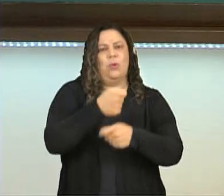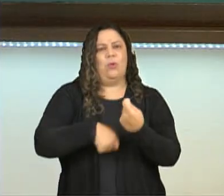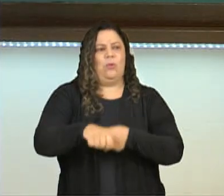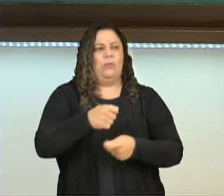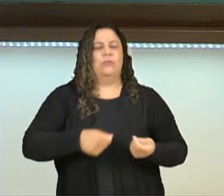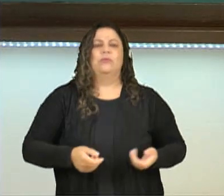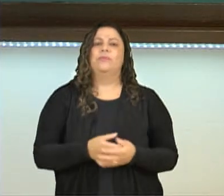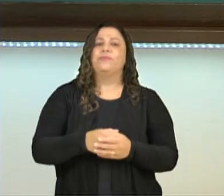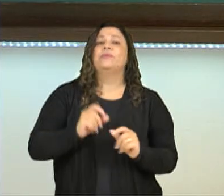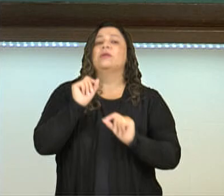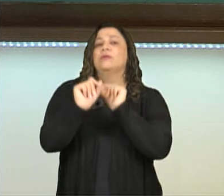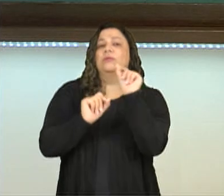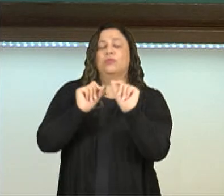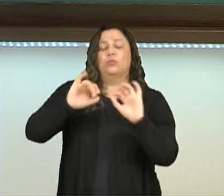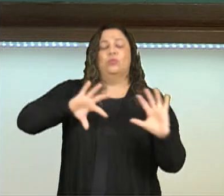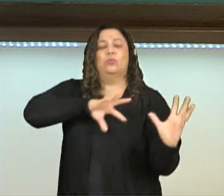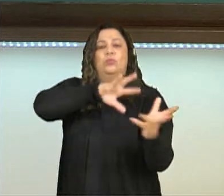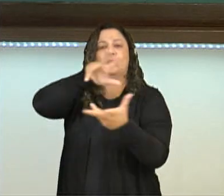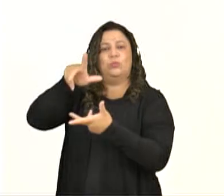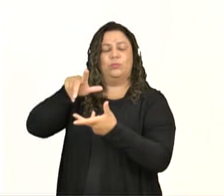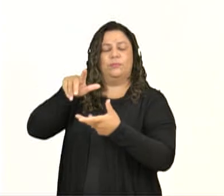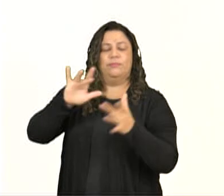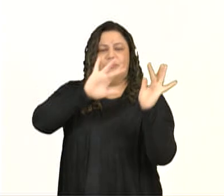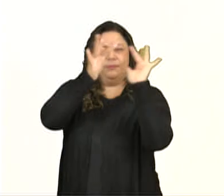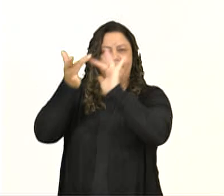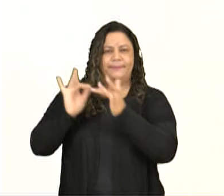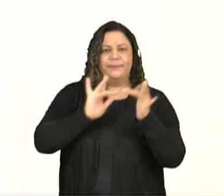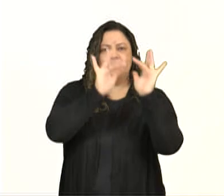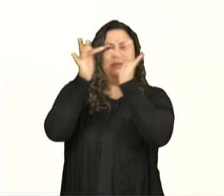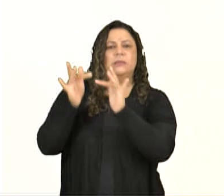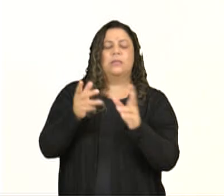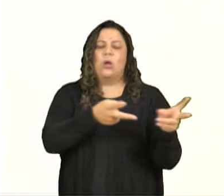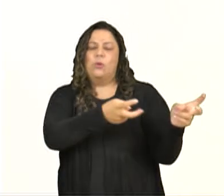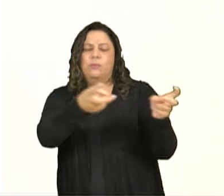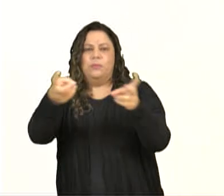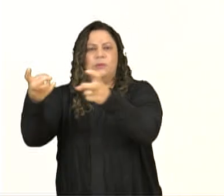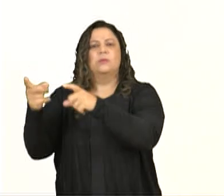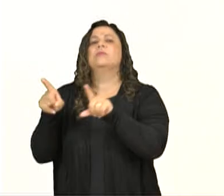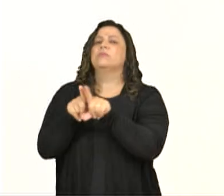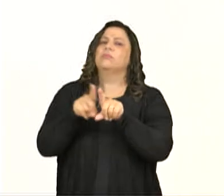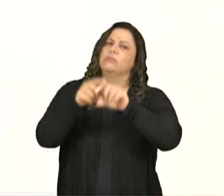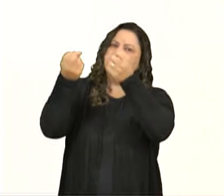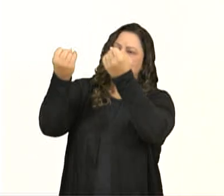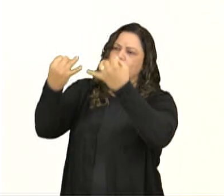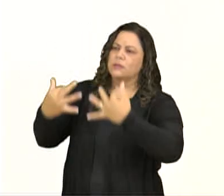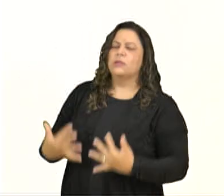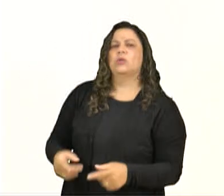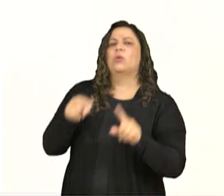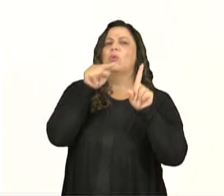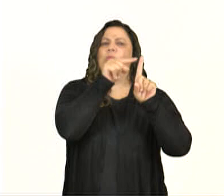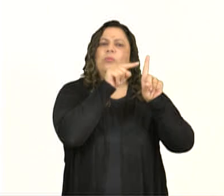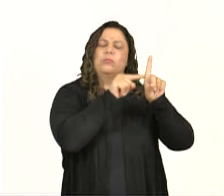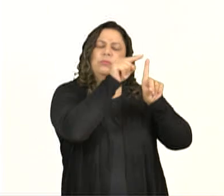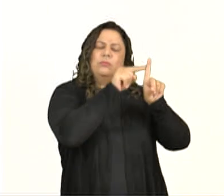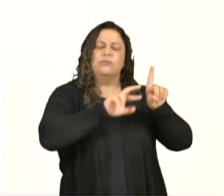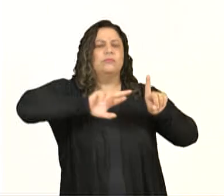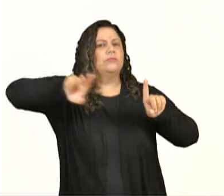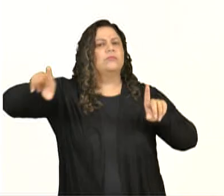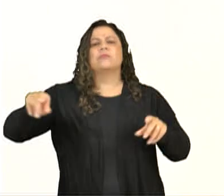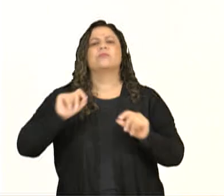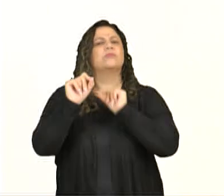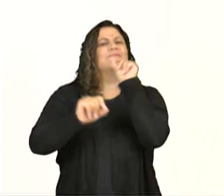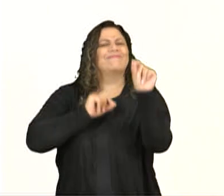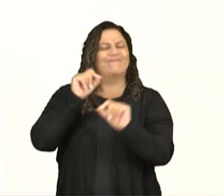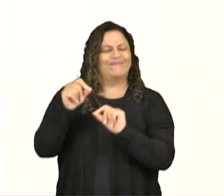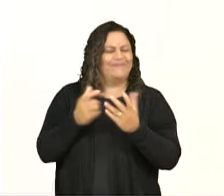globalizatório. Dentro disso, também observamos e temos que dimensionar o que significam esses tipos de blocos econômicos.